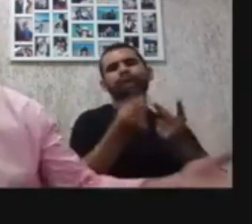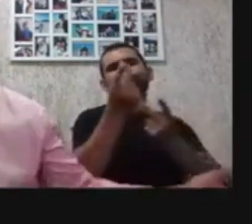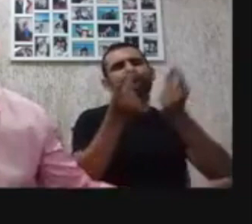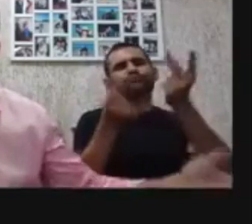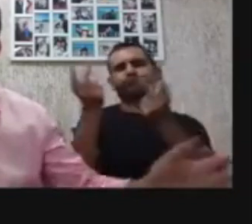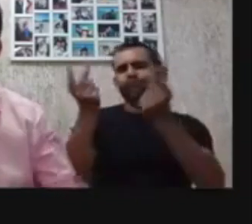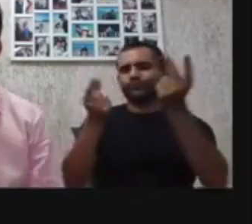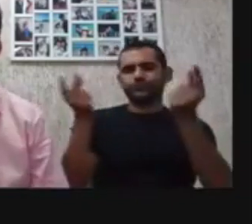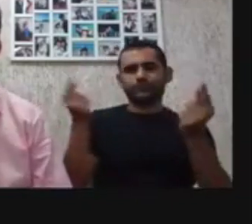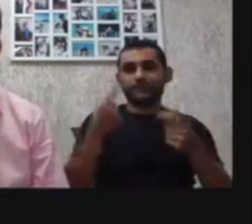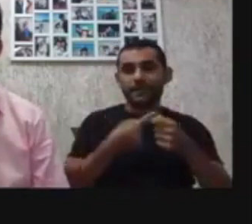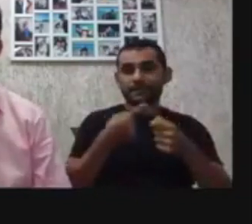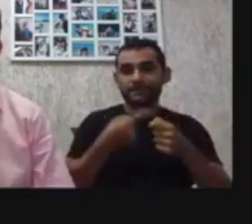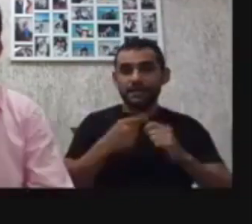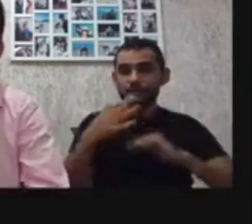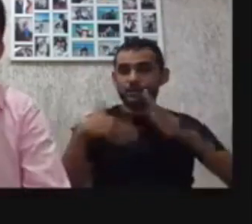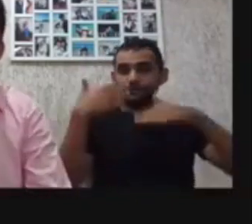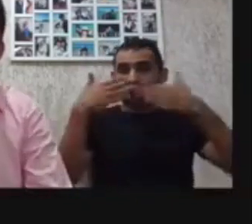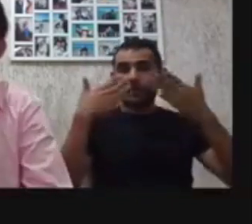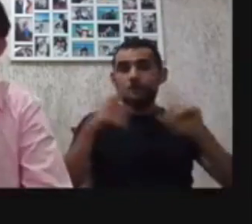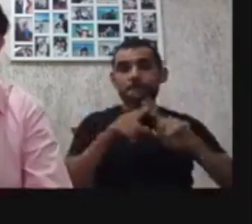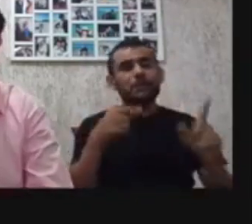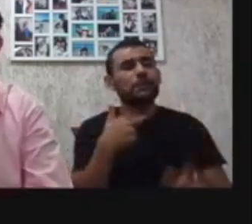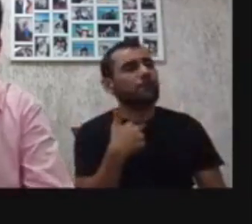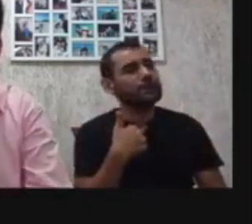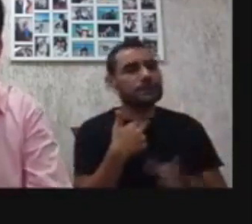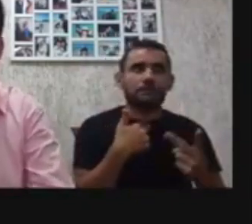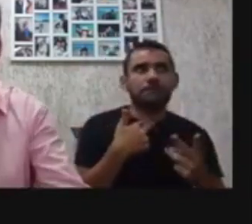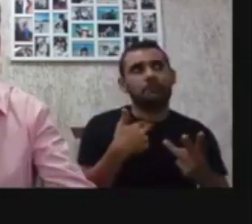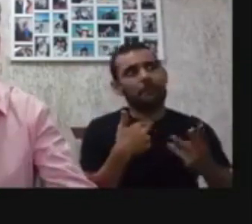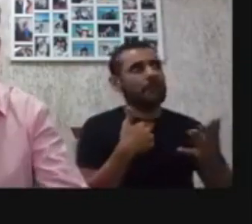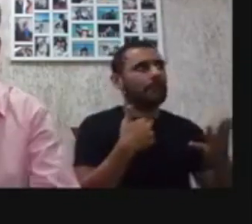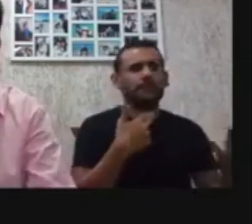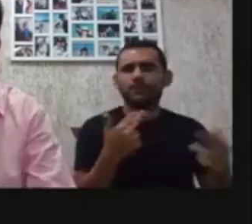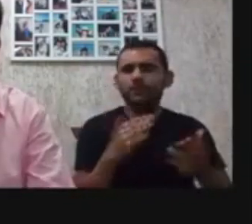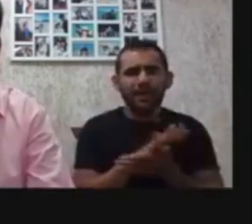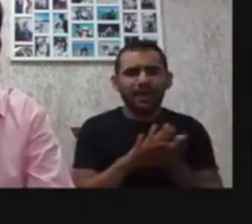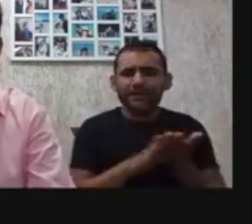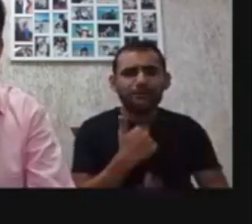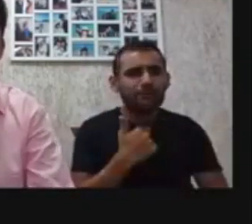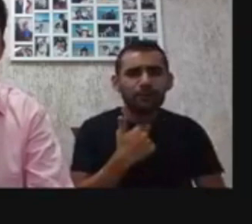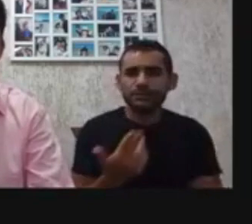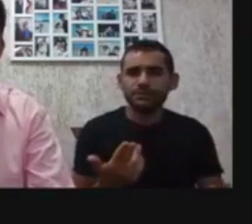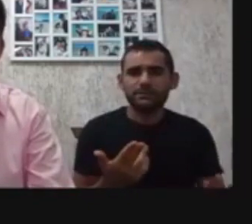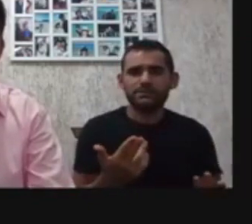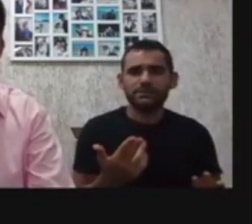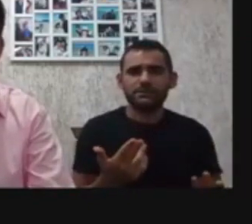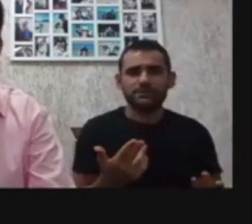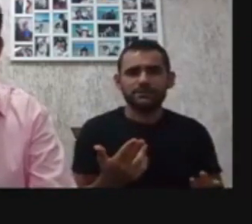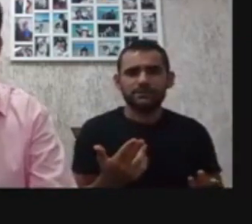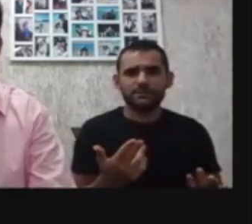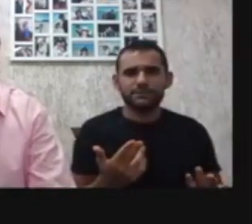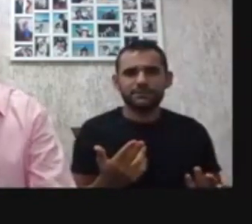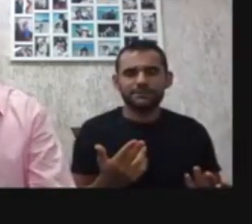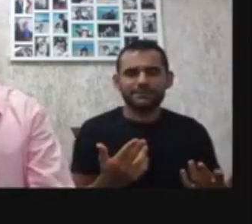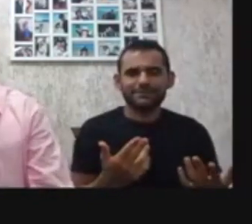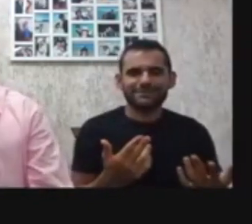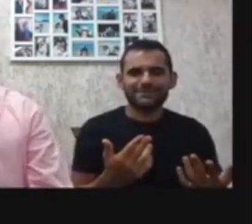A nossa cidade só vai crescer com isso. Mas não pode, ah, não pode, ah, não pode. Nada pode nessa cidade. Pelo amor de Deus,